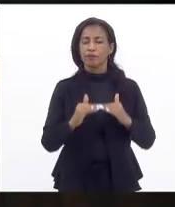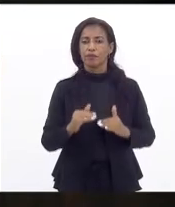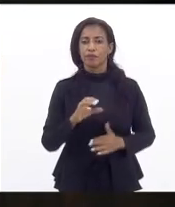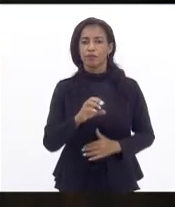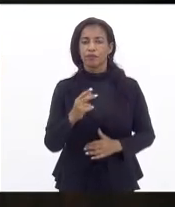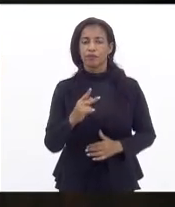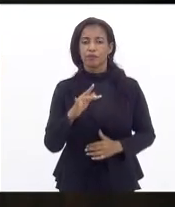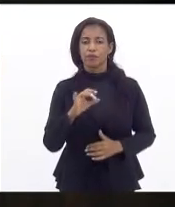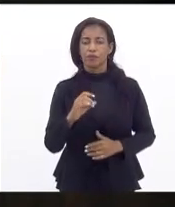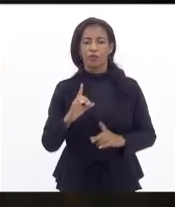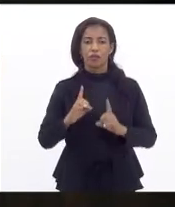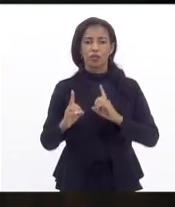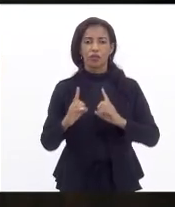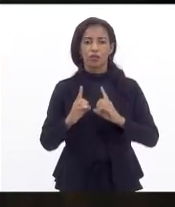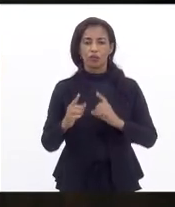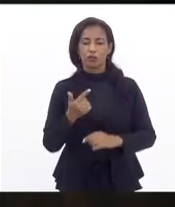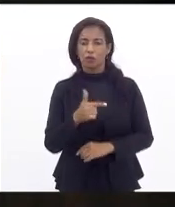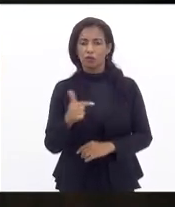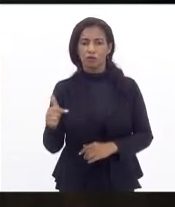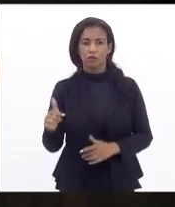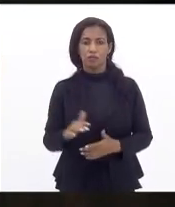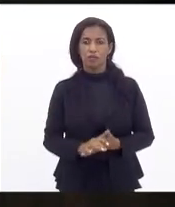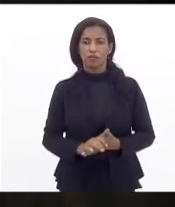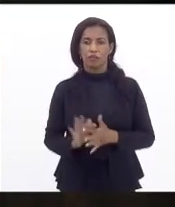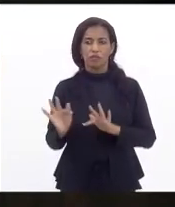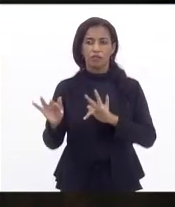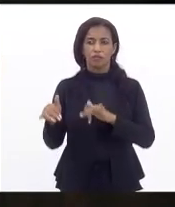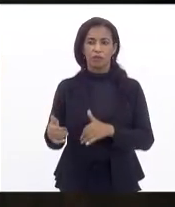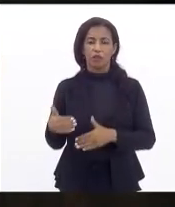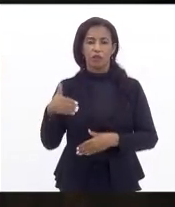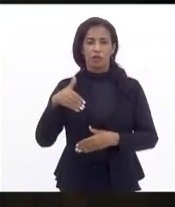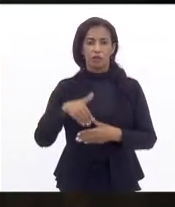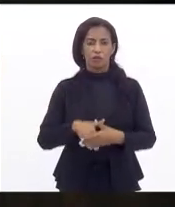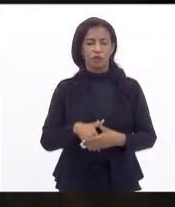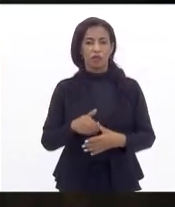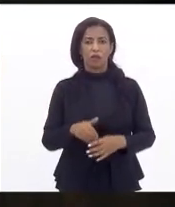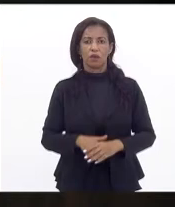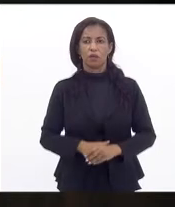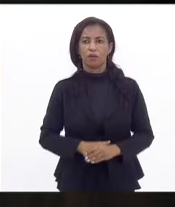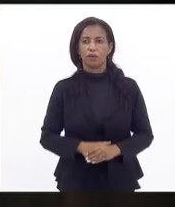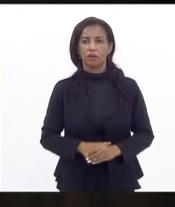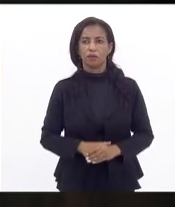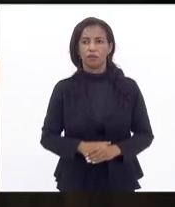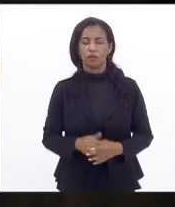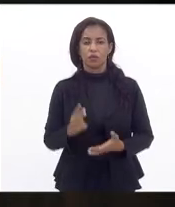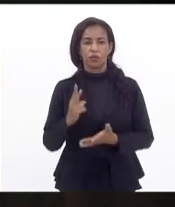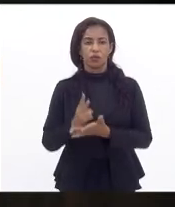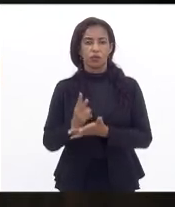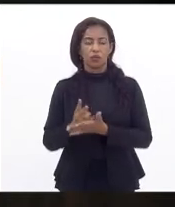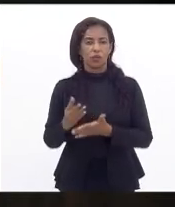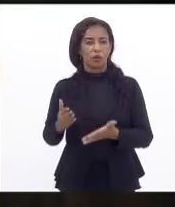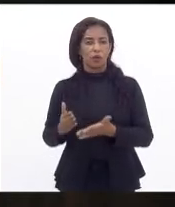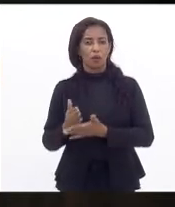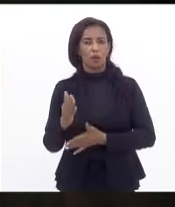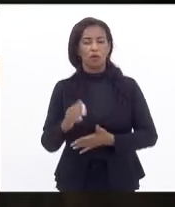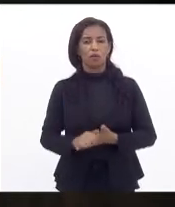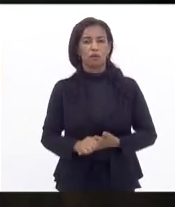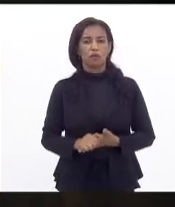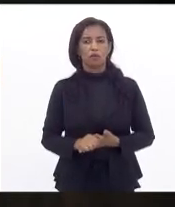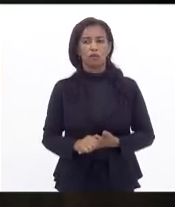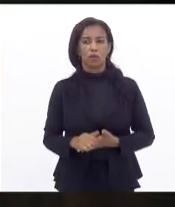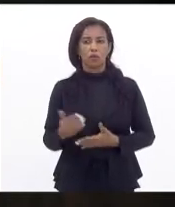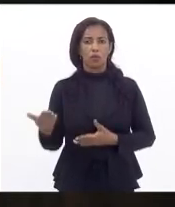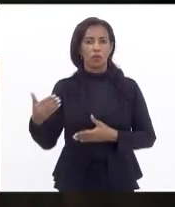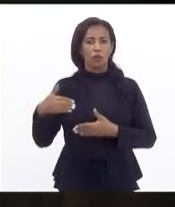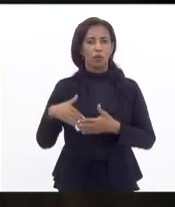Machado. Em discussão, não havendo quem queira discutir, encerra a discussão. Em votação, os senhores que aprovam, permaneçam como estão. Aprovado, vai à promulgação com